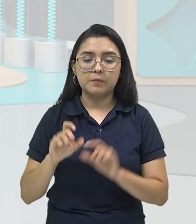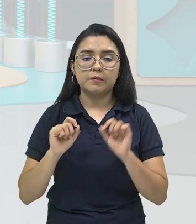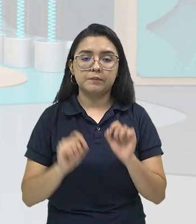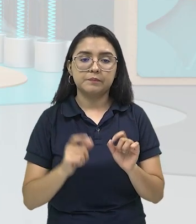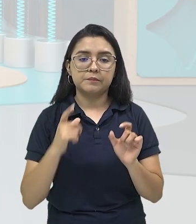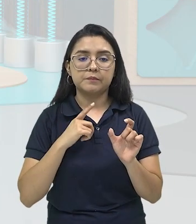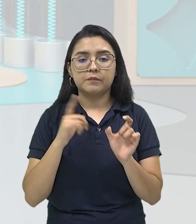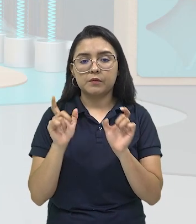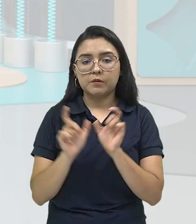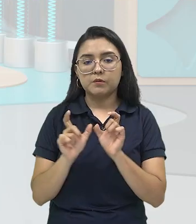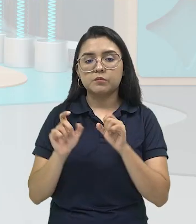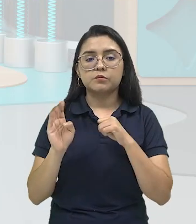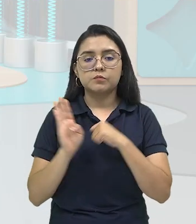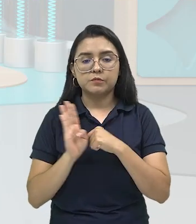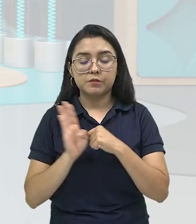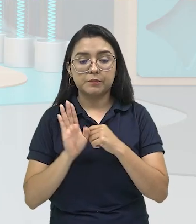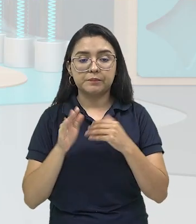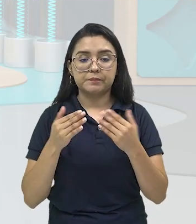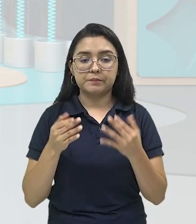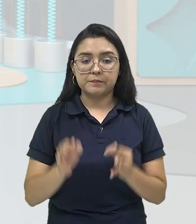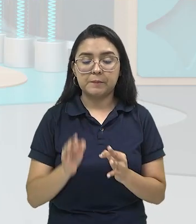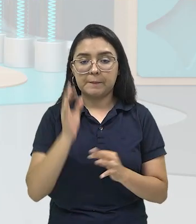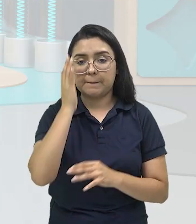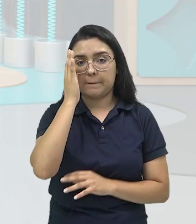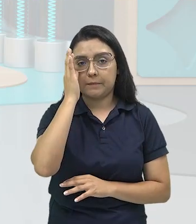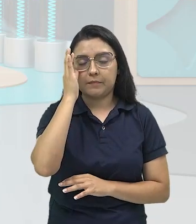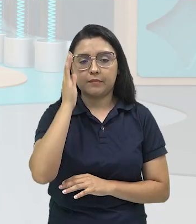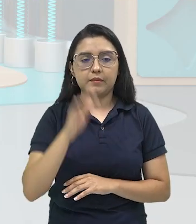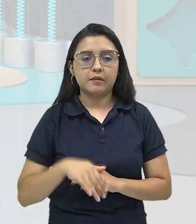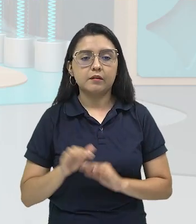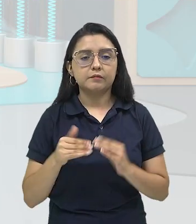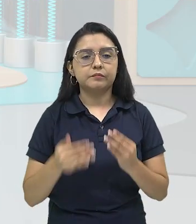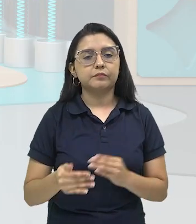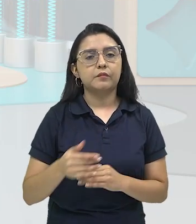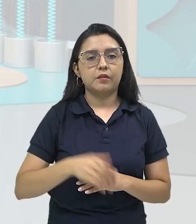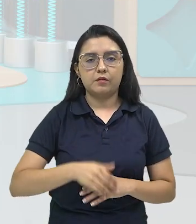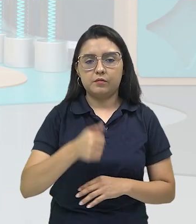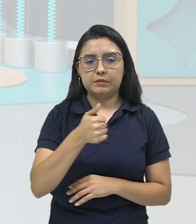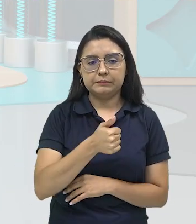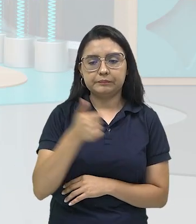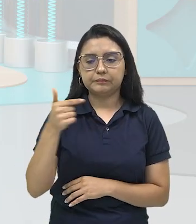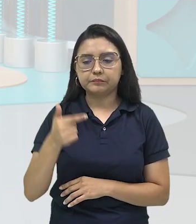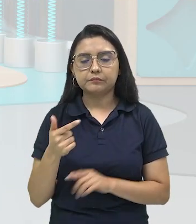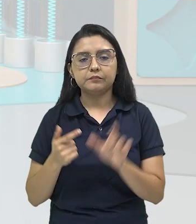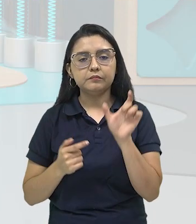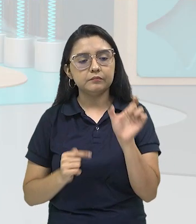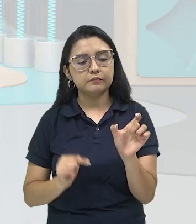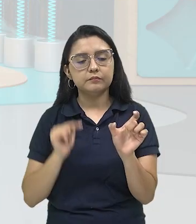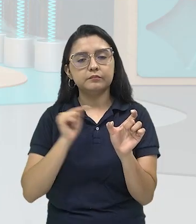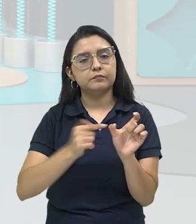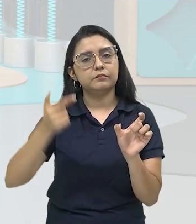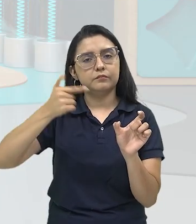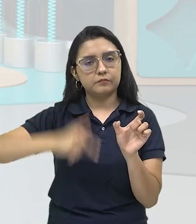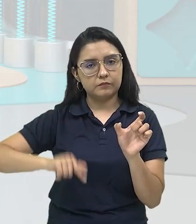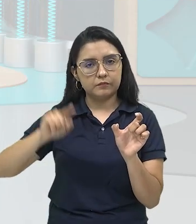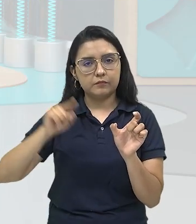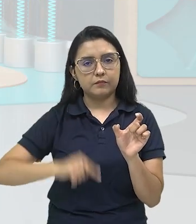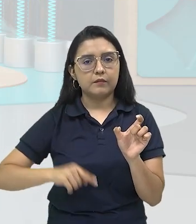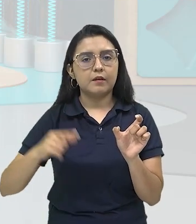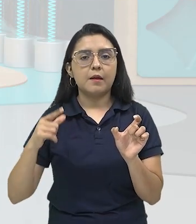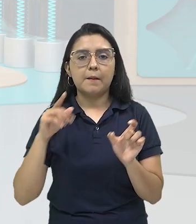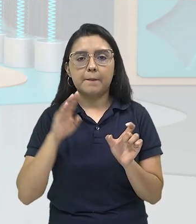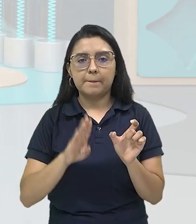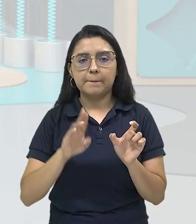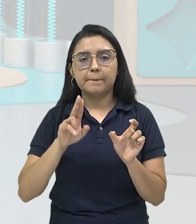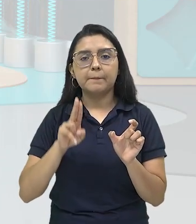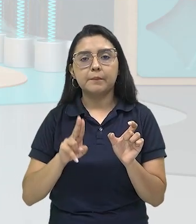um substantivo, ok? Então vejam que tanto no primeiro quadrinho quanto no segundo a palavra que está se repetindo é a blusa. Então ali o